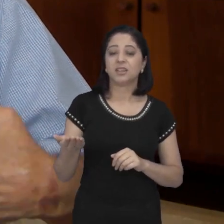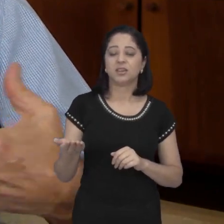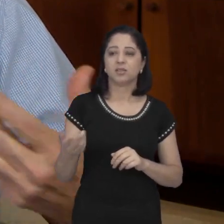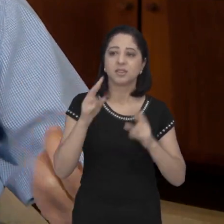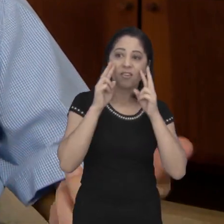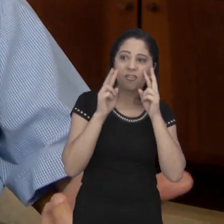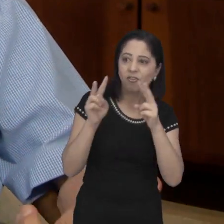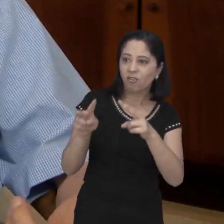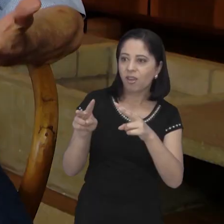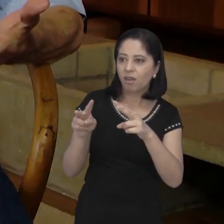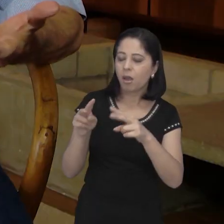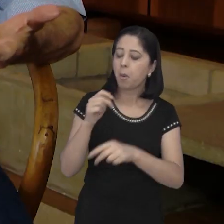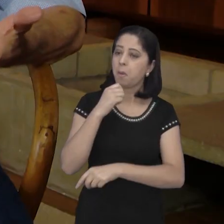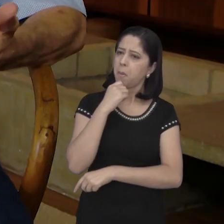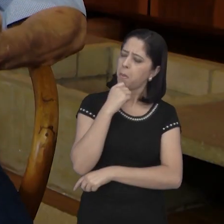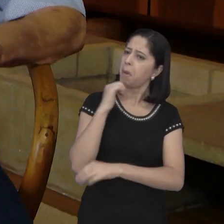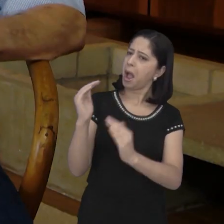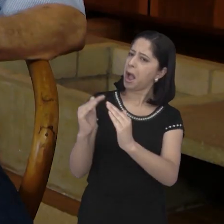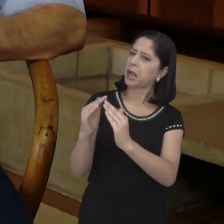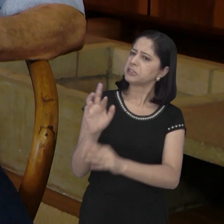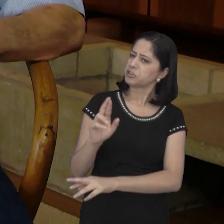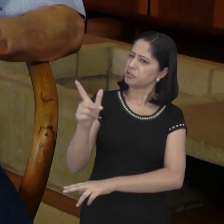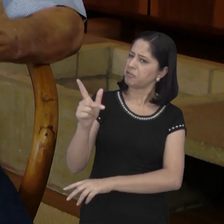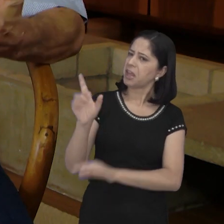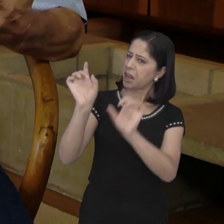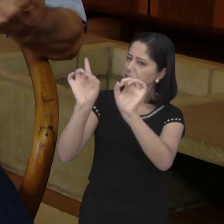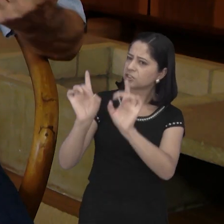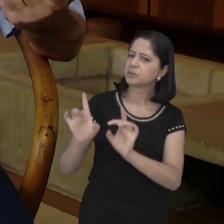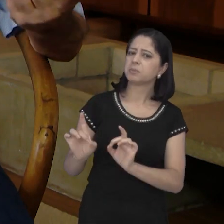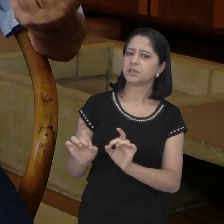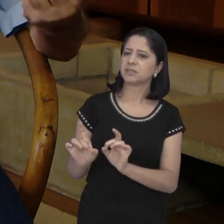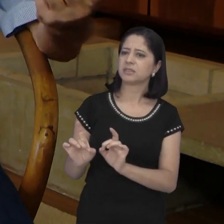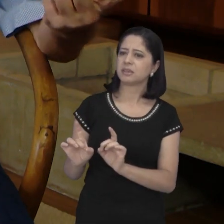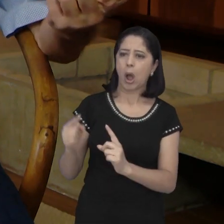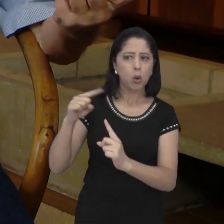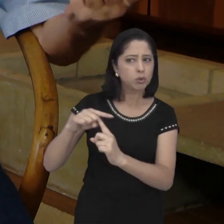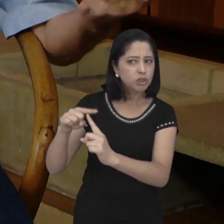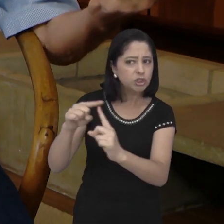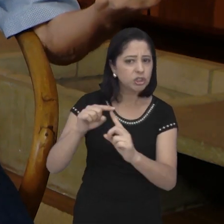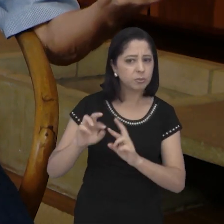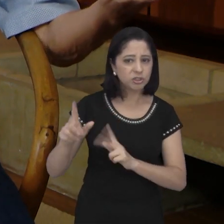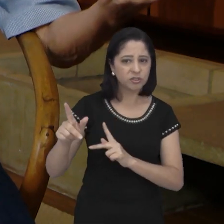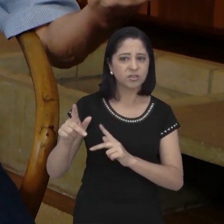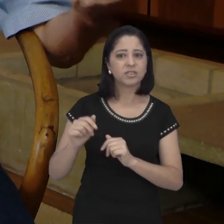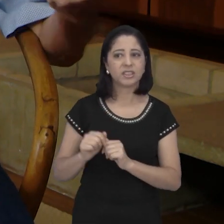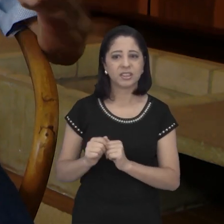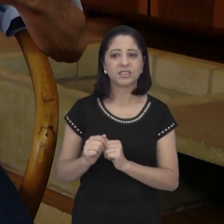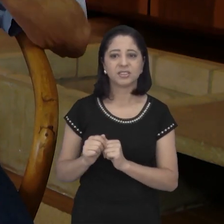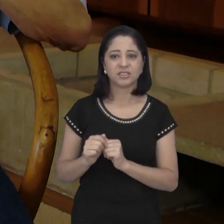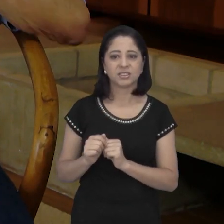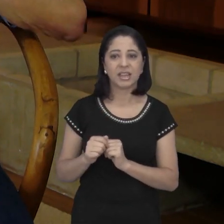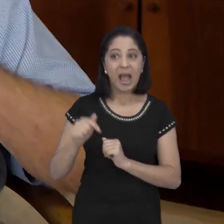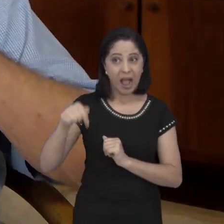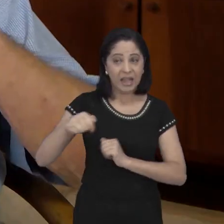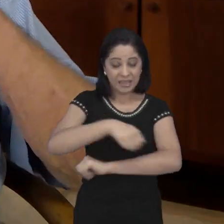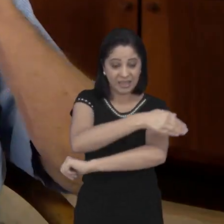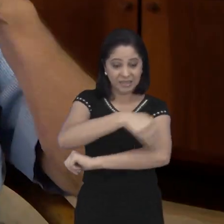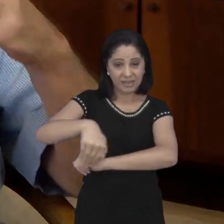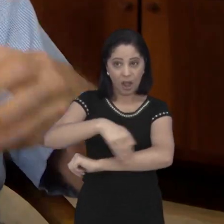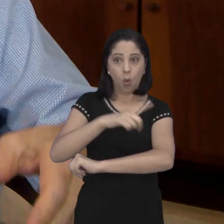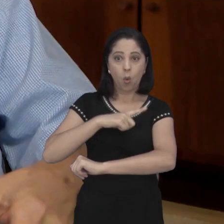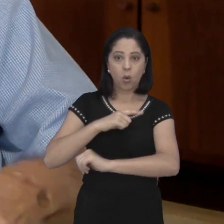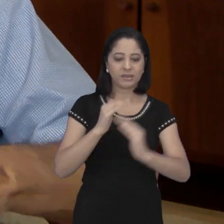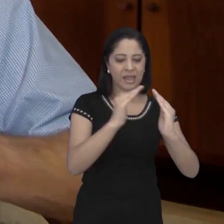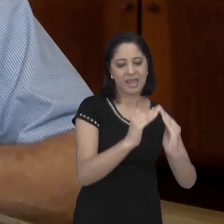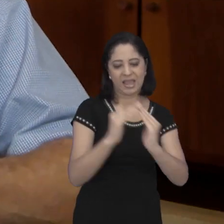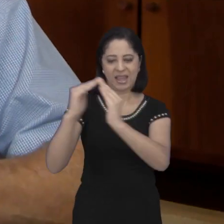é o tamanho da área de convivência. Eu tenho uma área de convivência em uma sala enorme, e essa sala vai